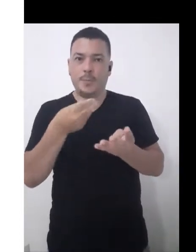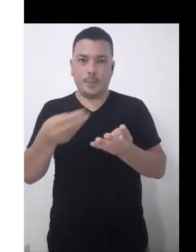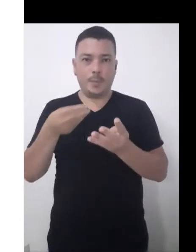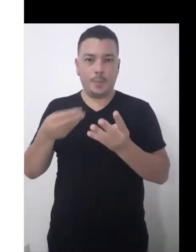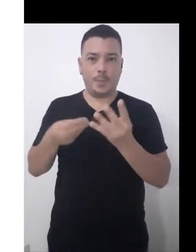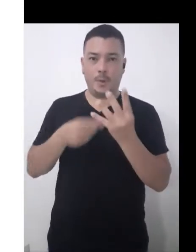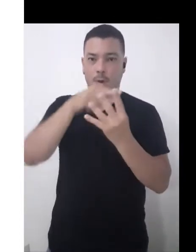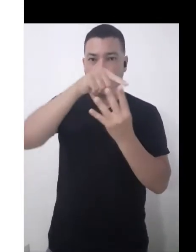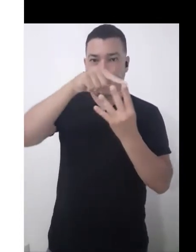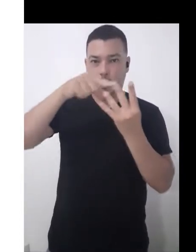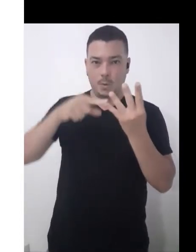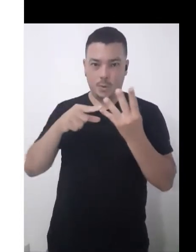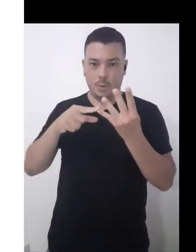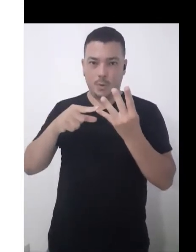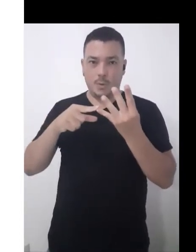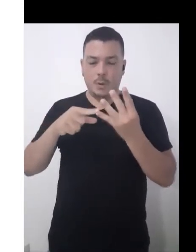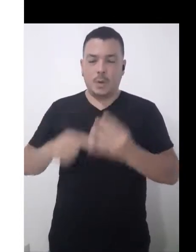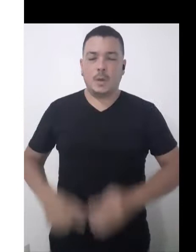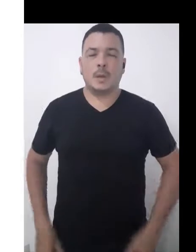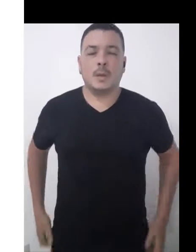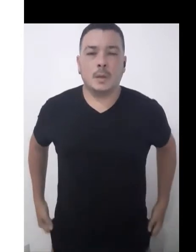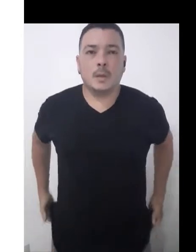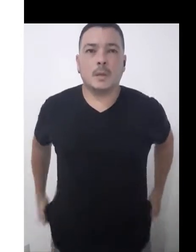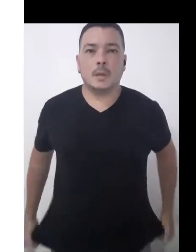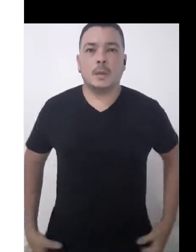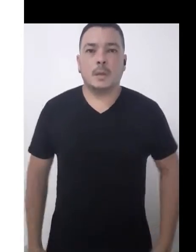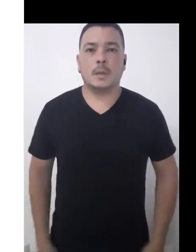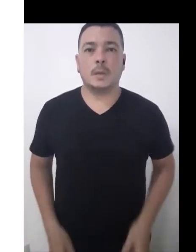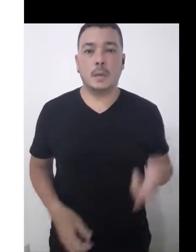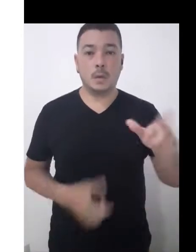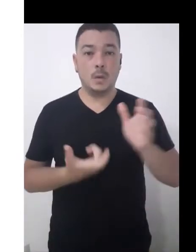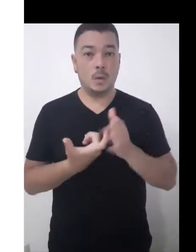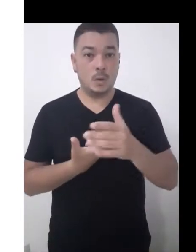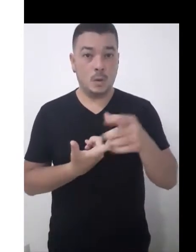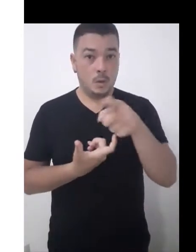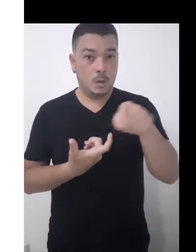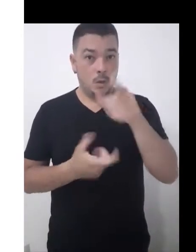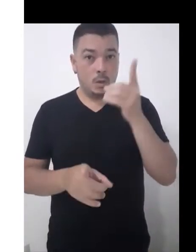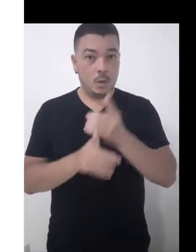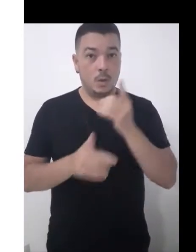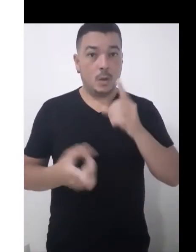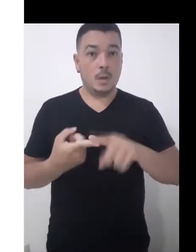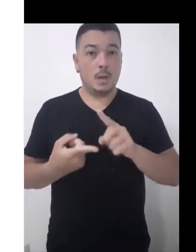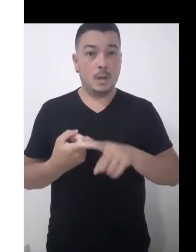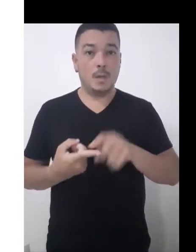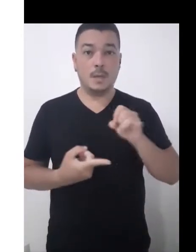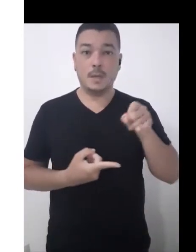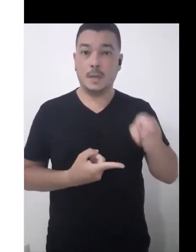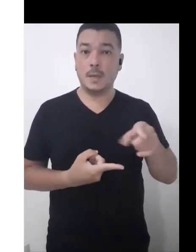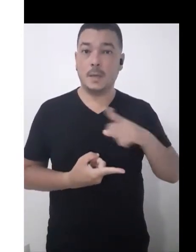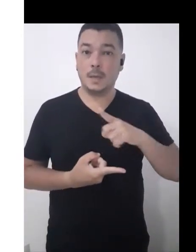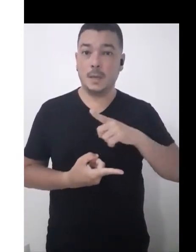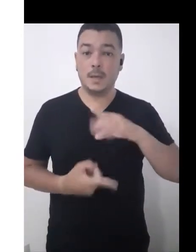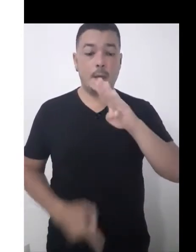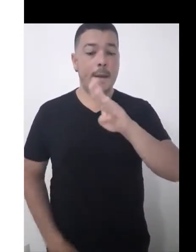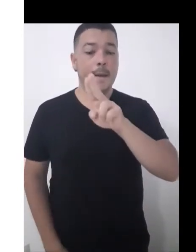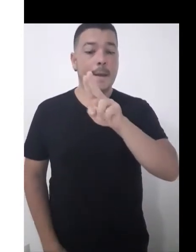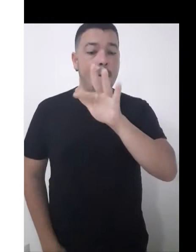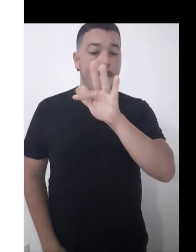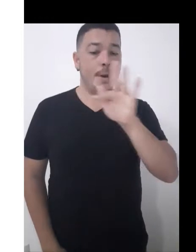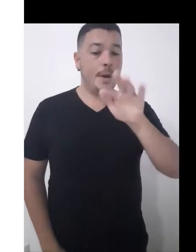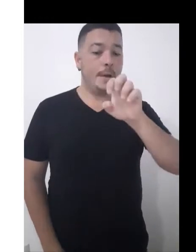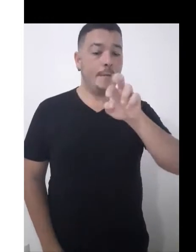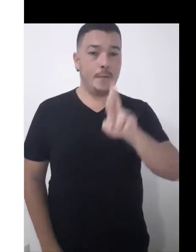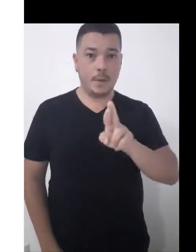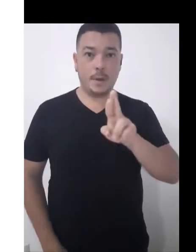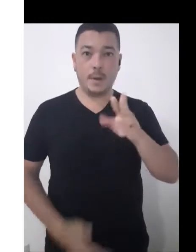memória RAM ou da memória RAM para mim. E um outro termo que vocês podem encontrar é se a memória RAM tem buffer, que é um tipo